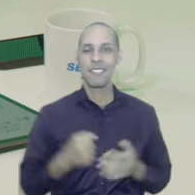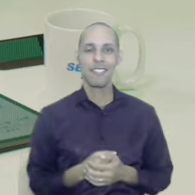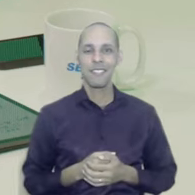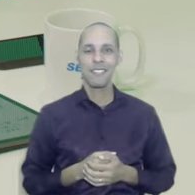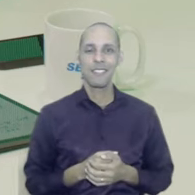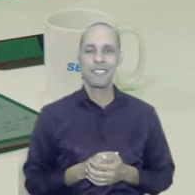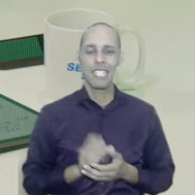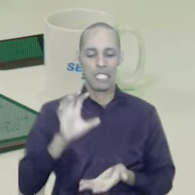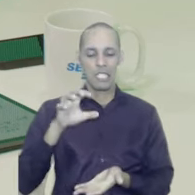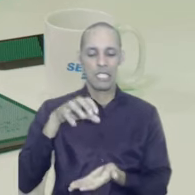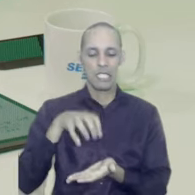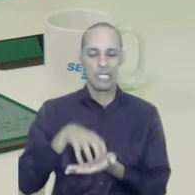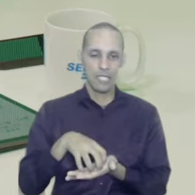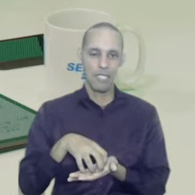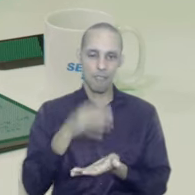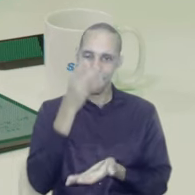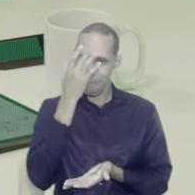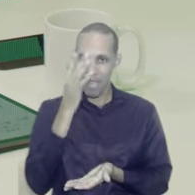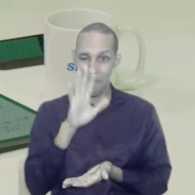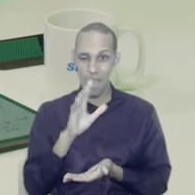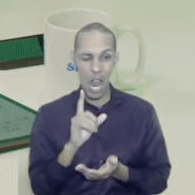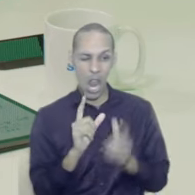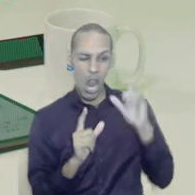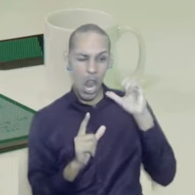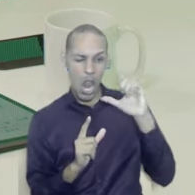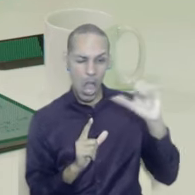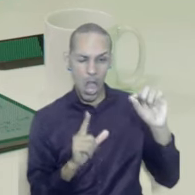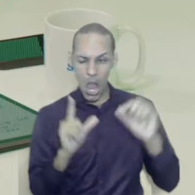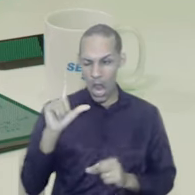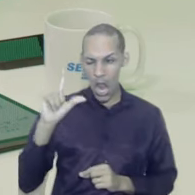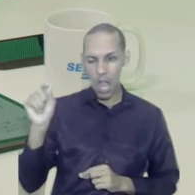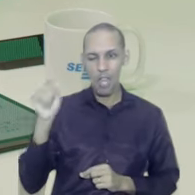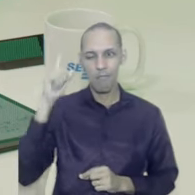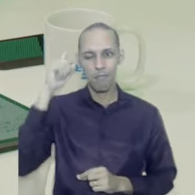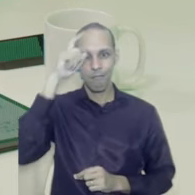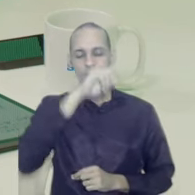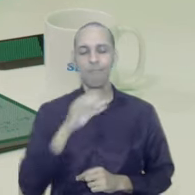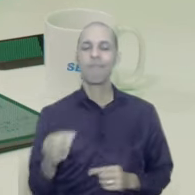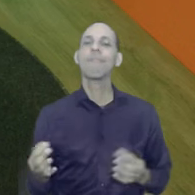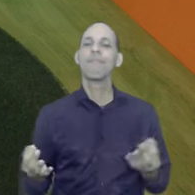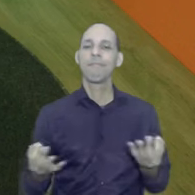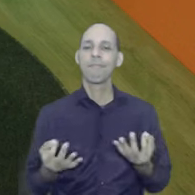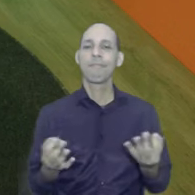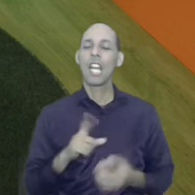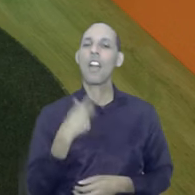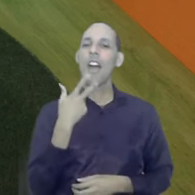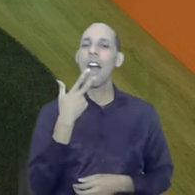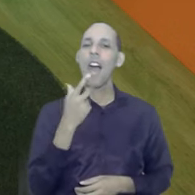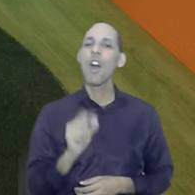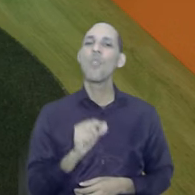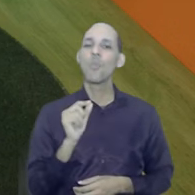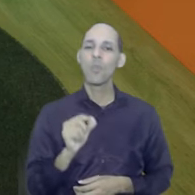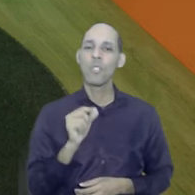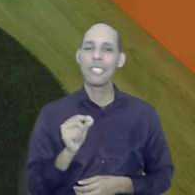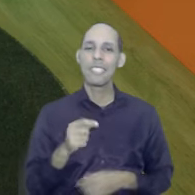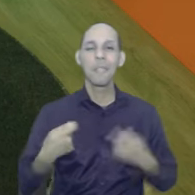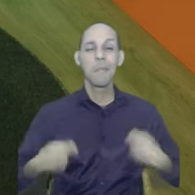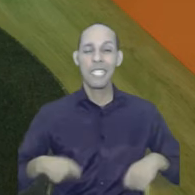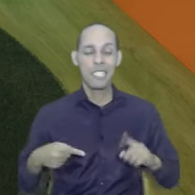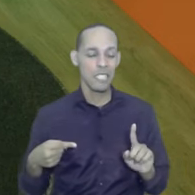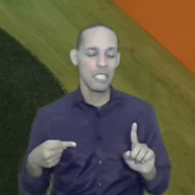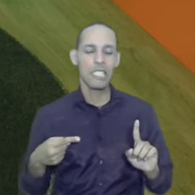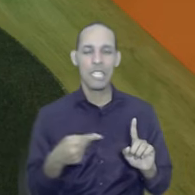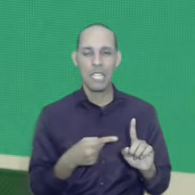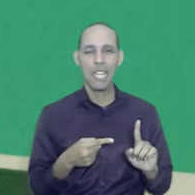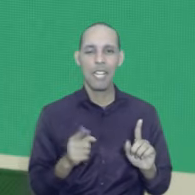centros outra coisa Tá longe de tudo e de todos perfeito quando a gente fala de necessidade pro pequeno e pro médio a